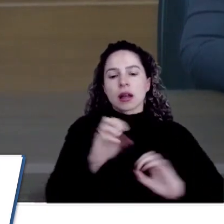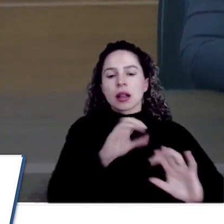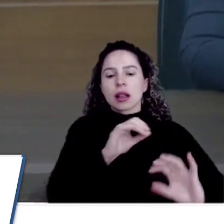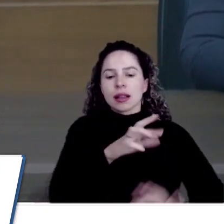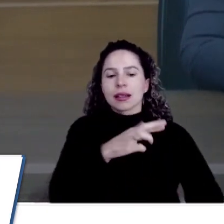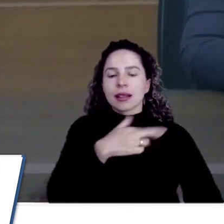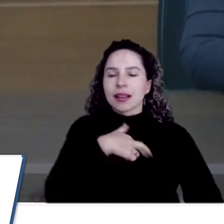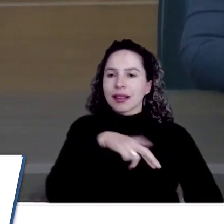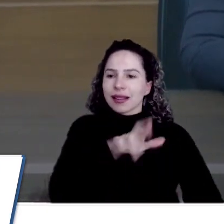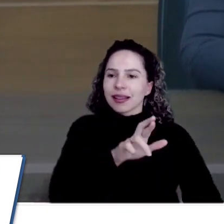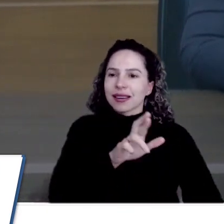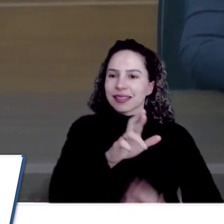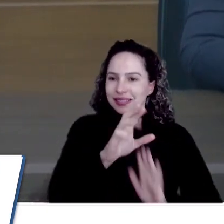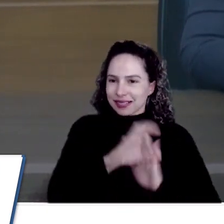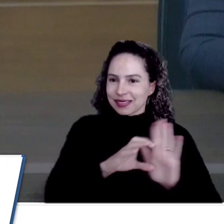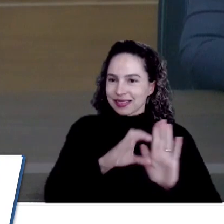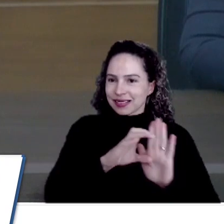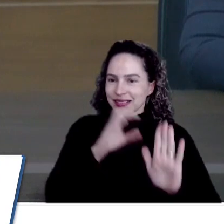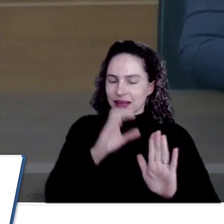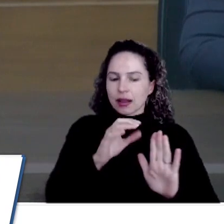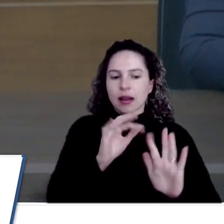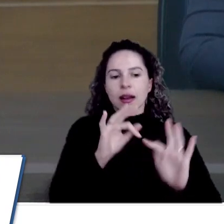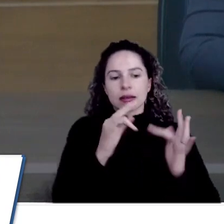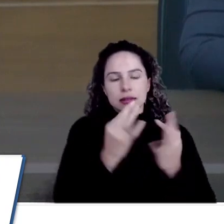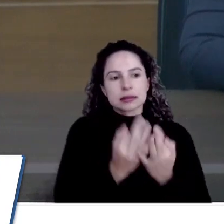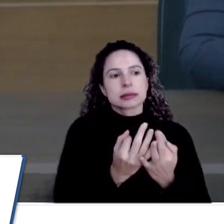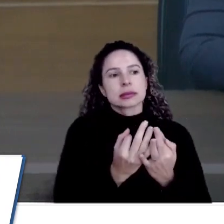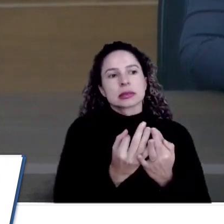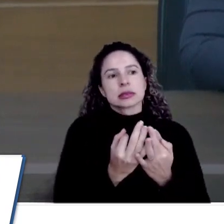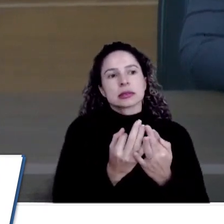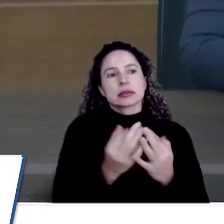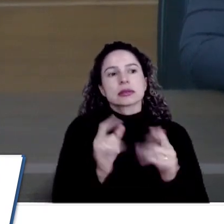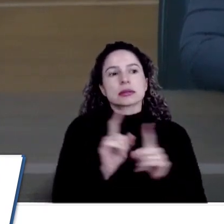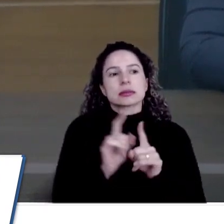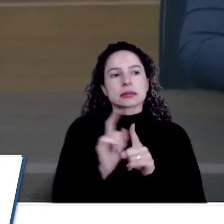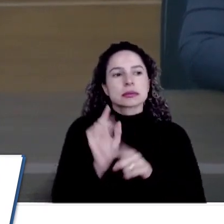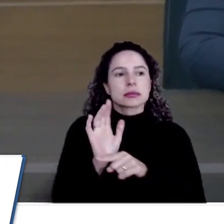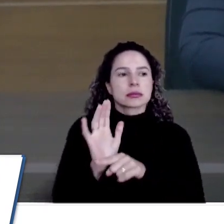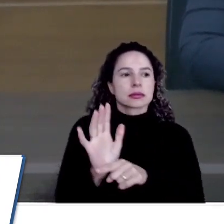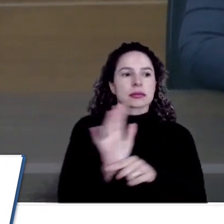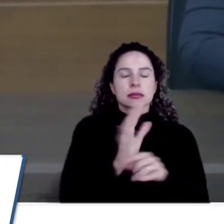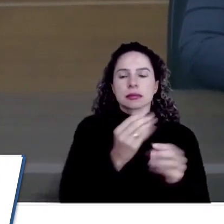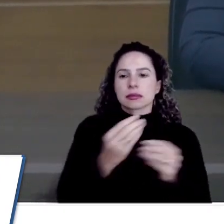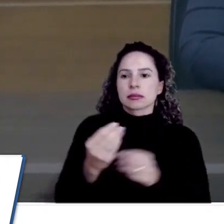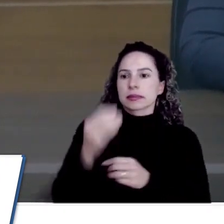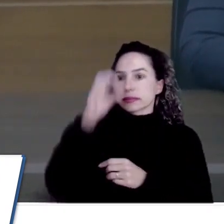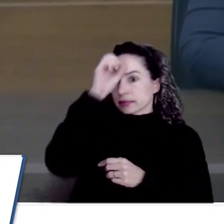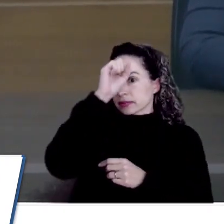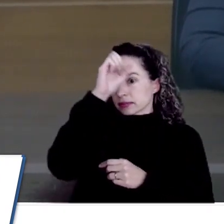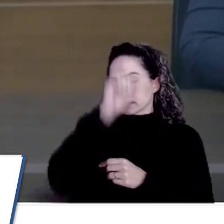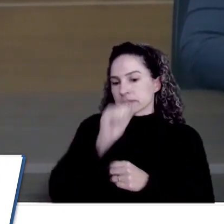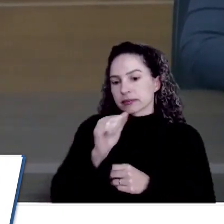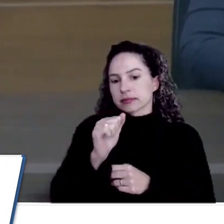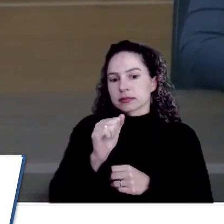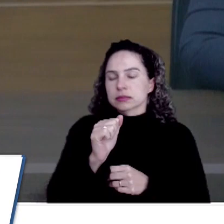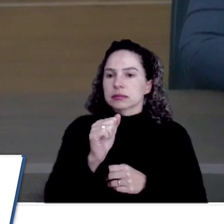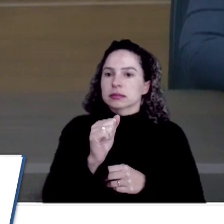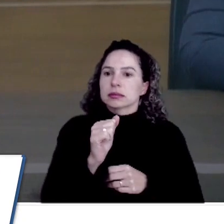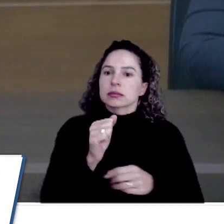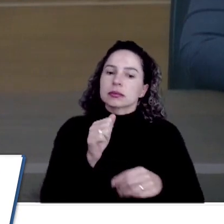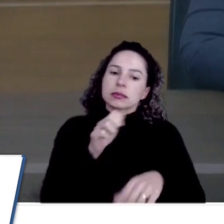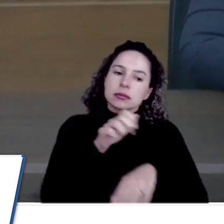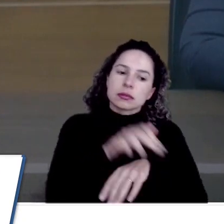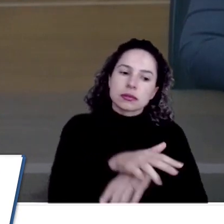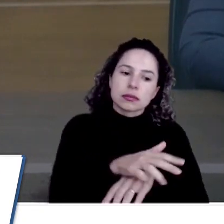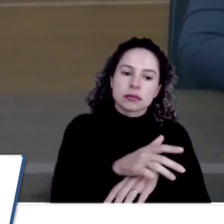para muitos membros da família, levando muitos à alfabetização e à iniciação cristã. Fez